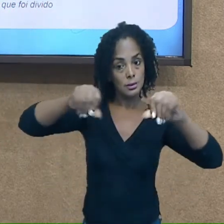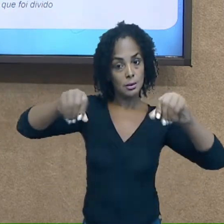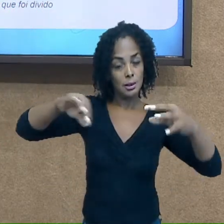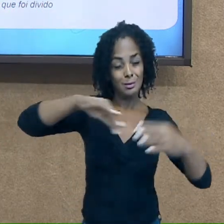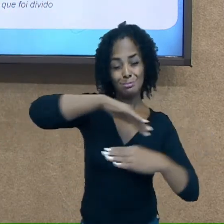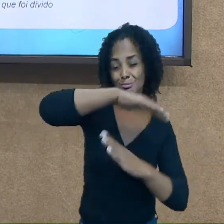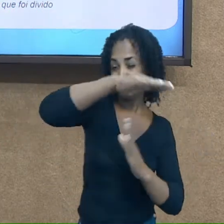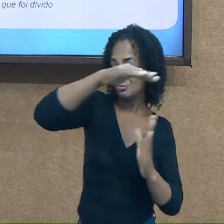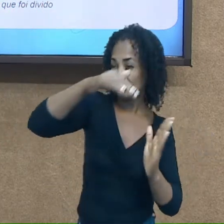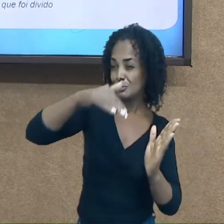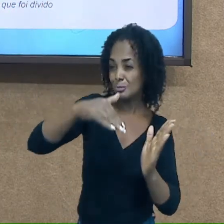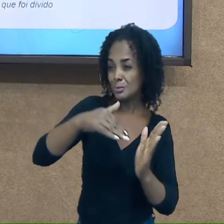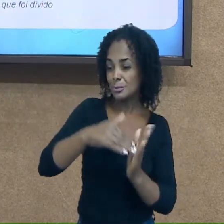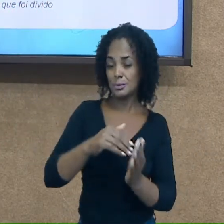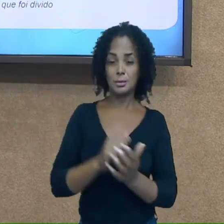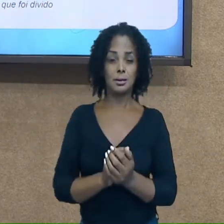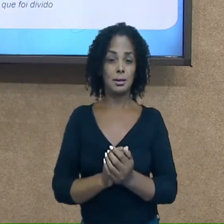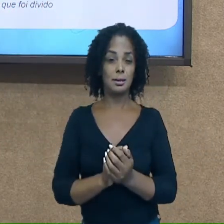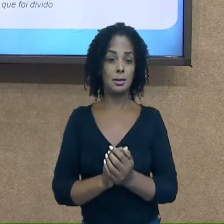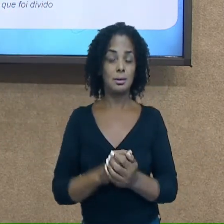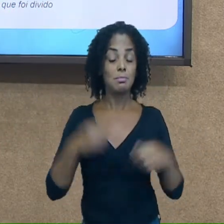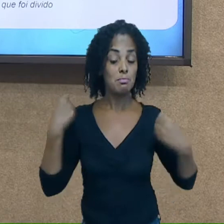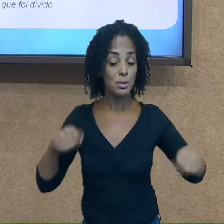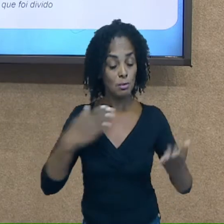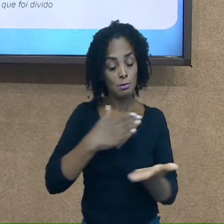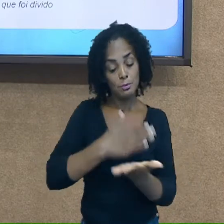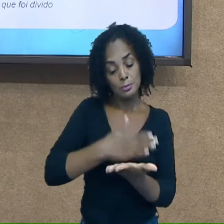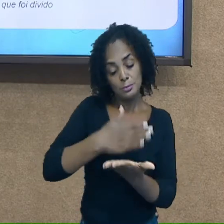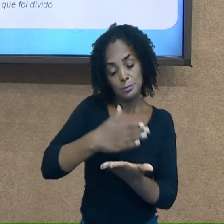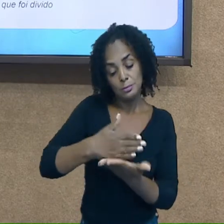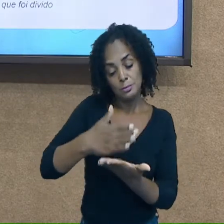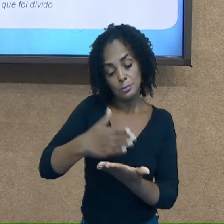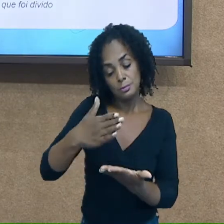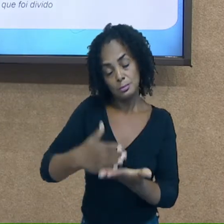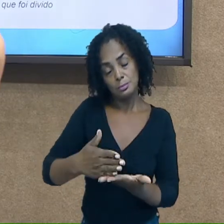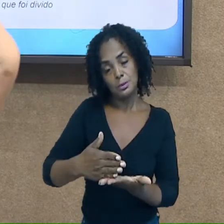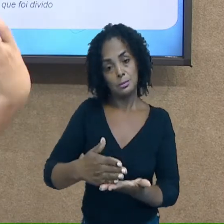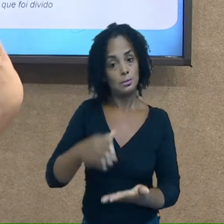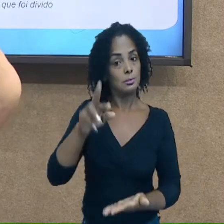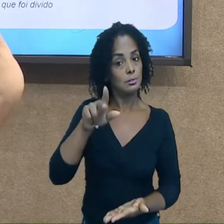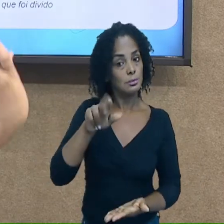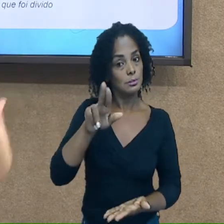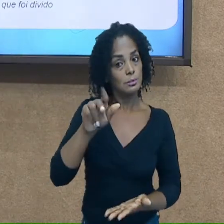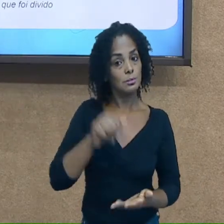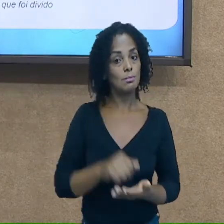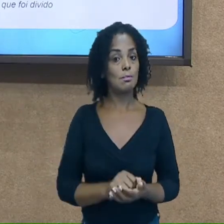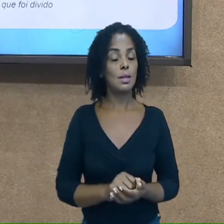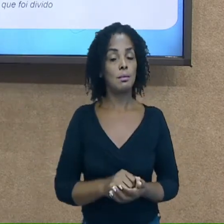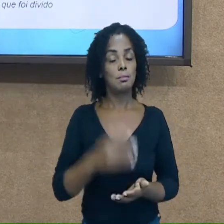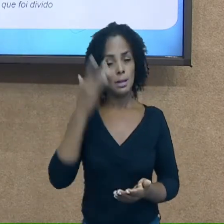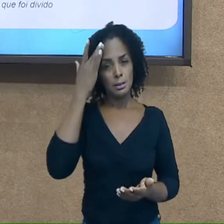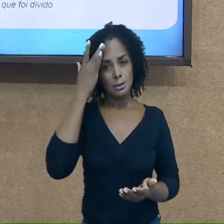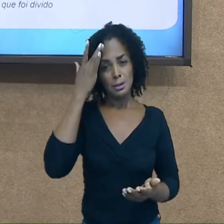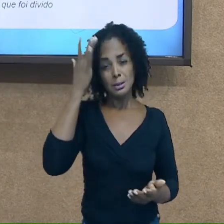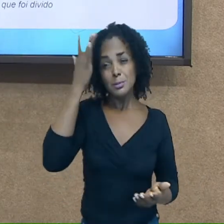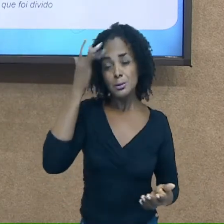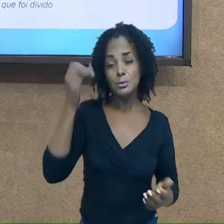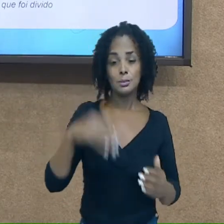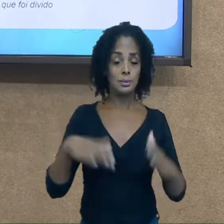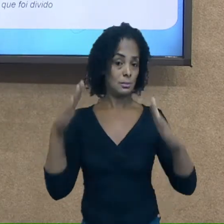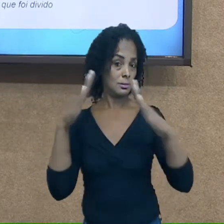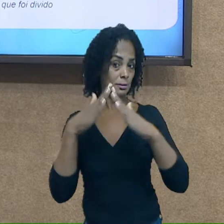a necessidade de parti-la em pedaços iguais para os moradores daquela